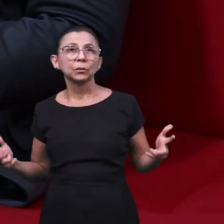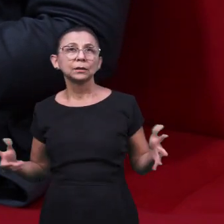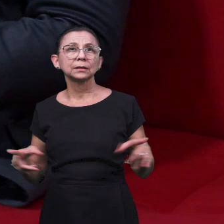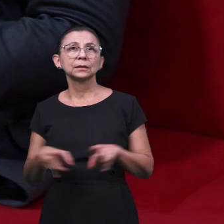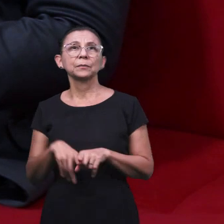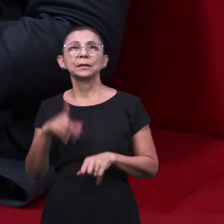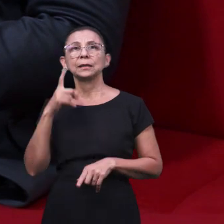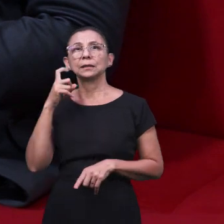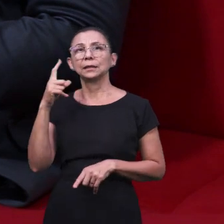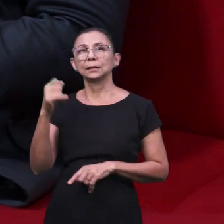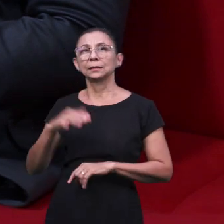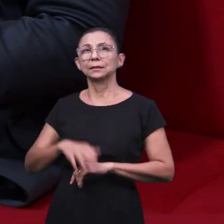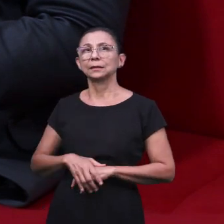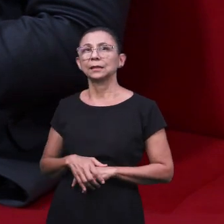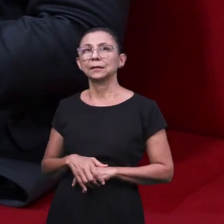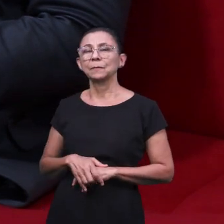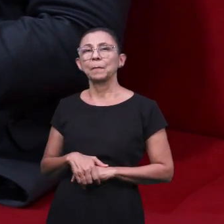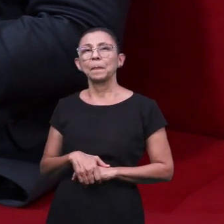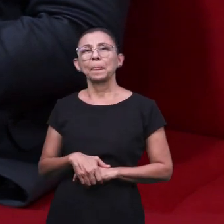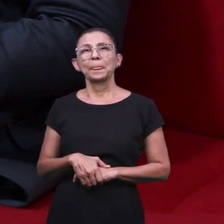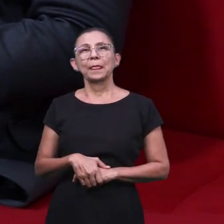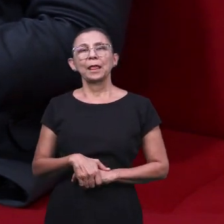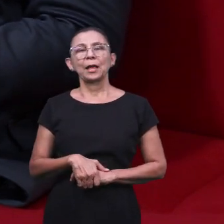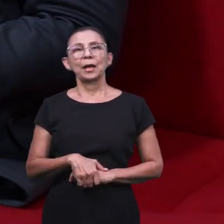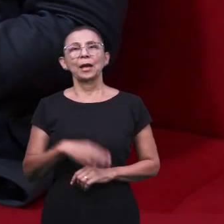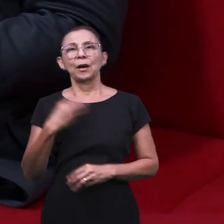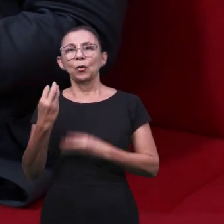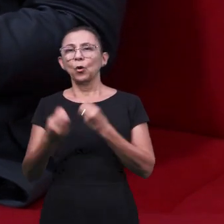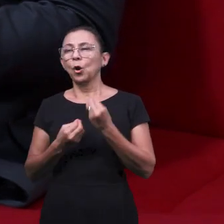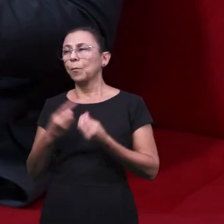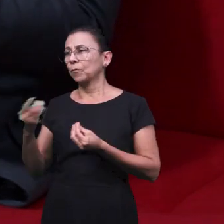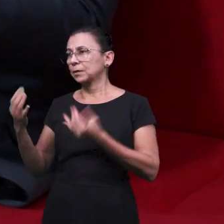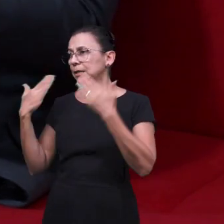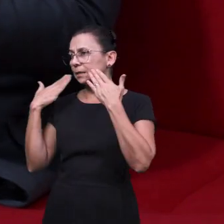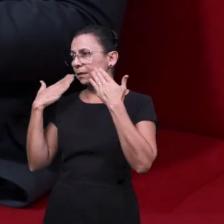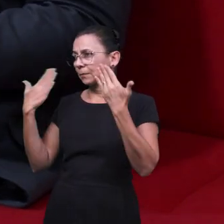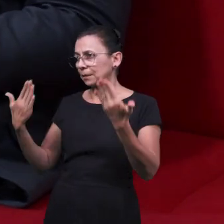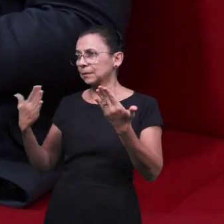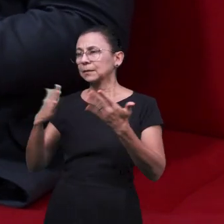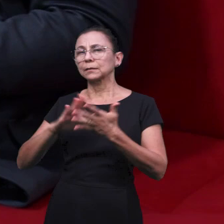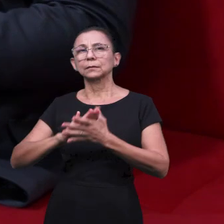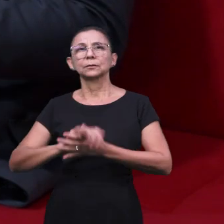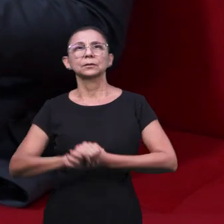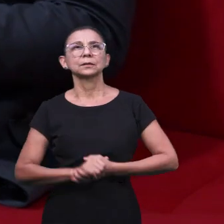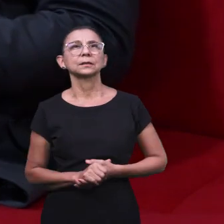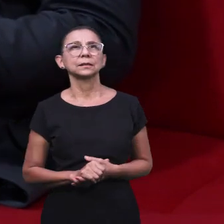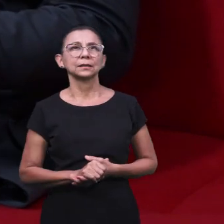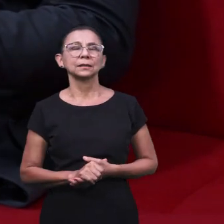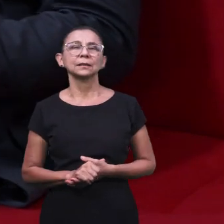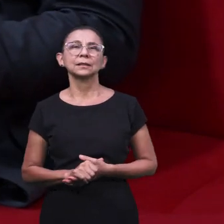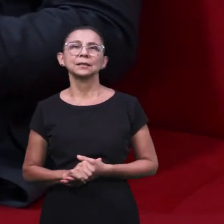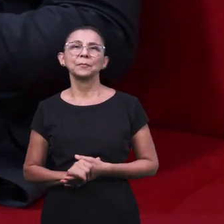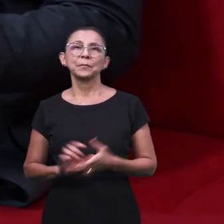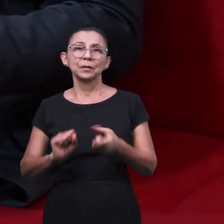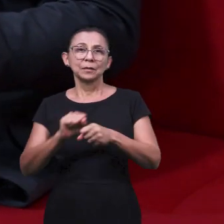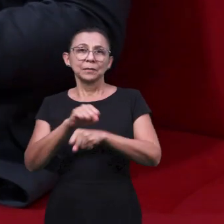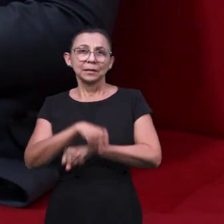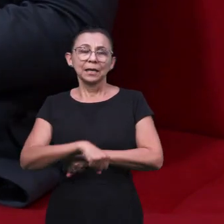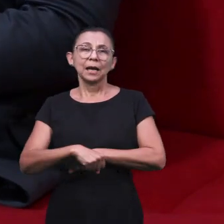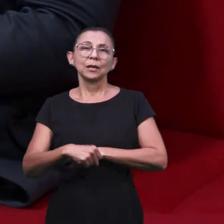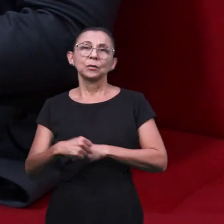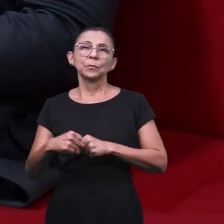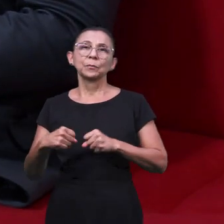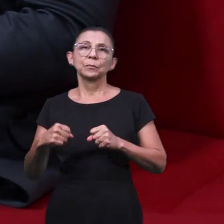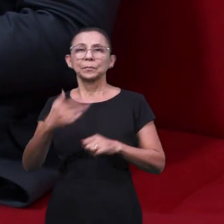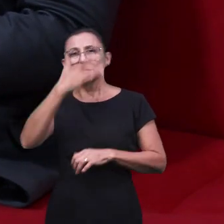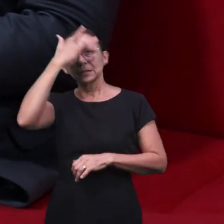muito fascinante mesmo, gostei muito. Que coisa boa. Então, já fica aqui o convite para vir quantas vezes desejar.